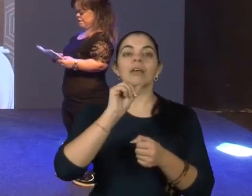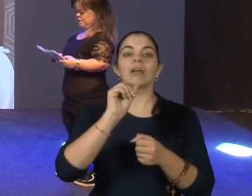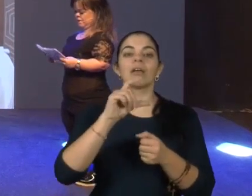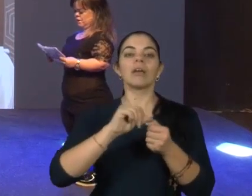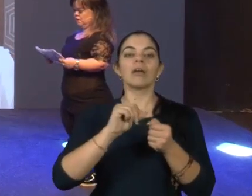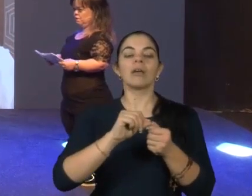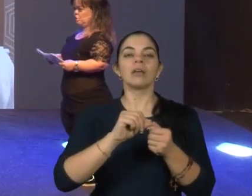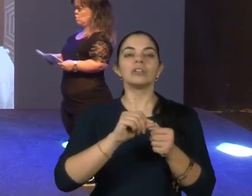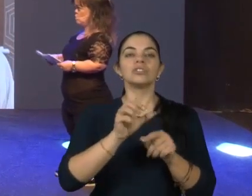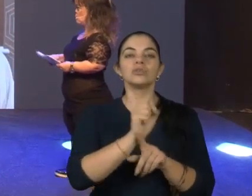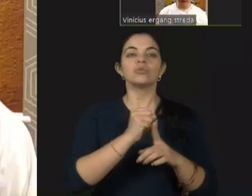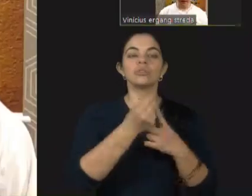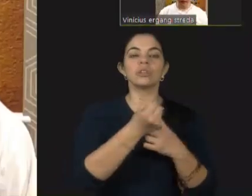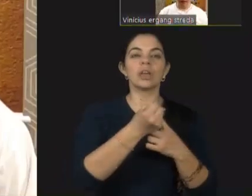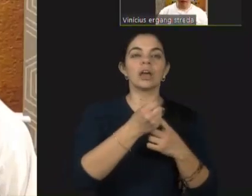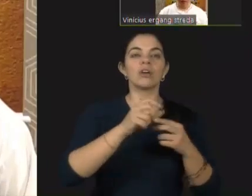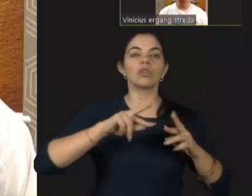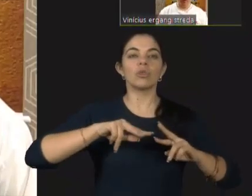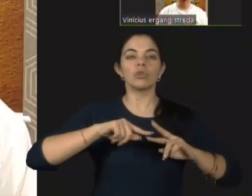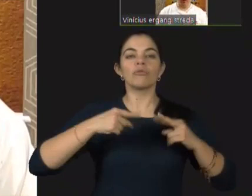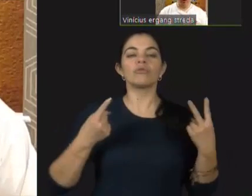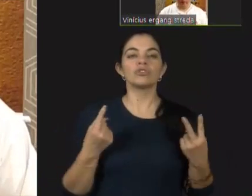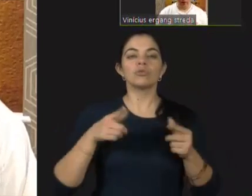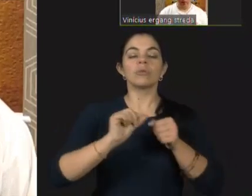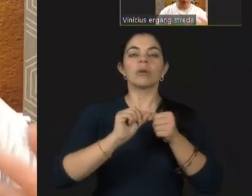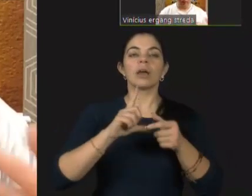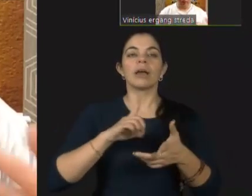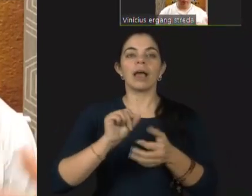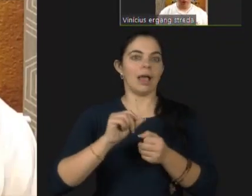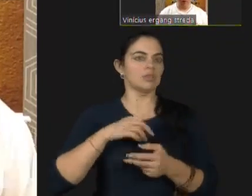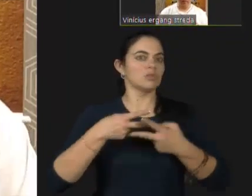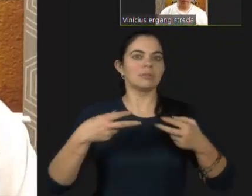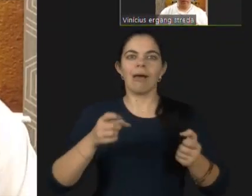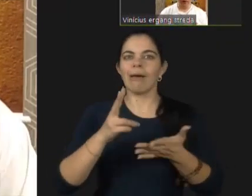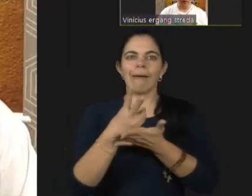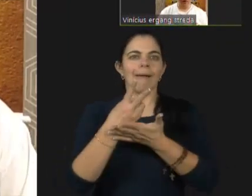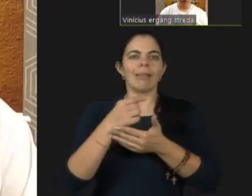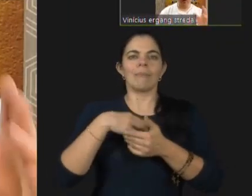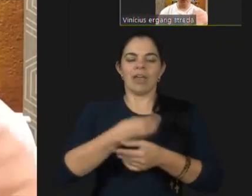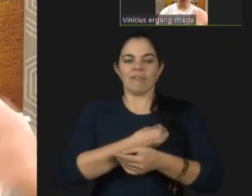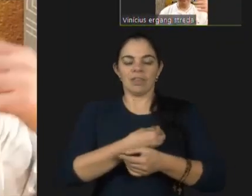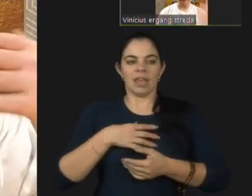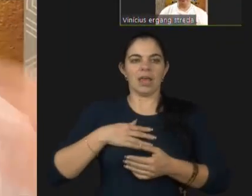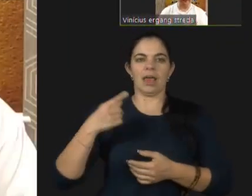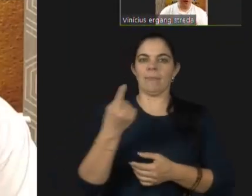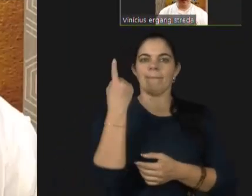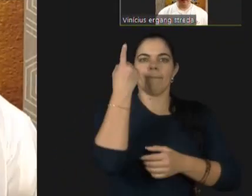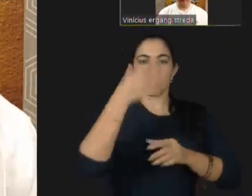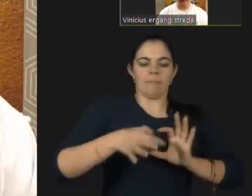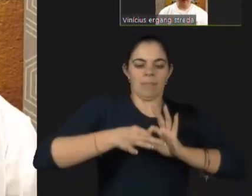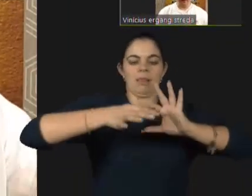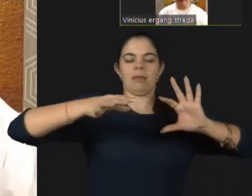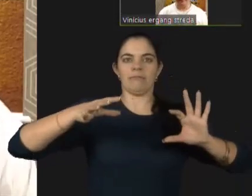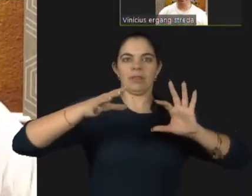social Arzoato, na Expedição 21, o divisor de águas da minha vida, aprender a ter mais a liberdade para